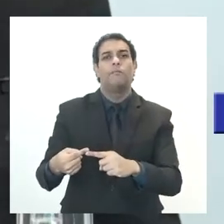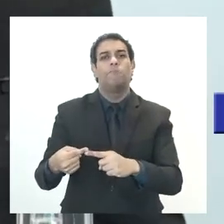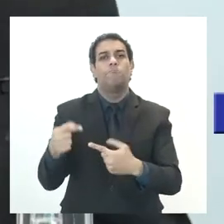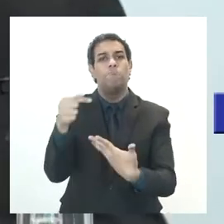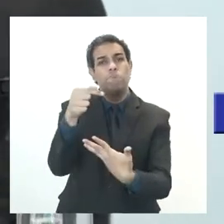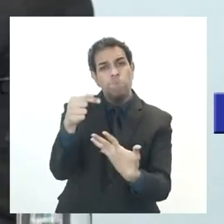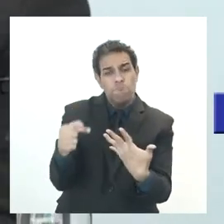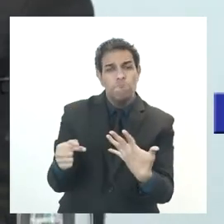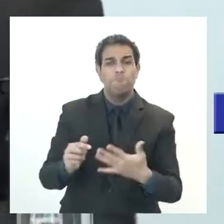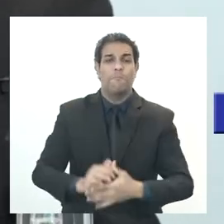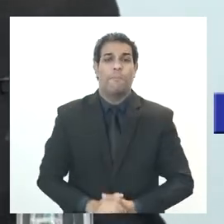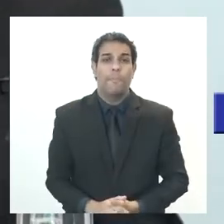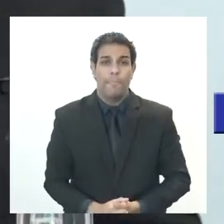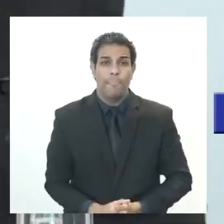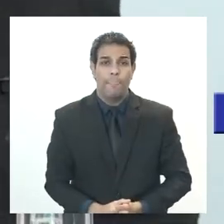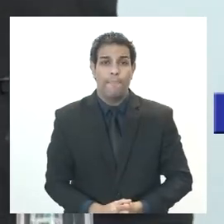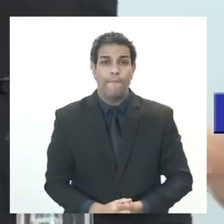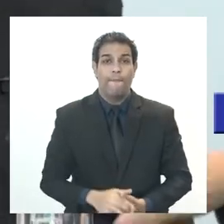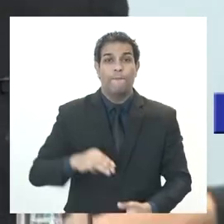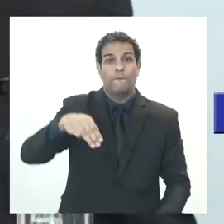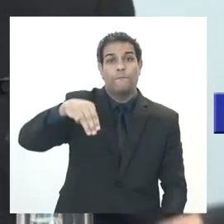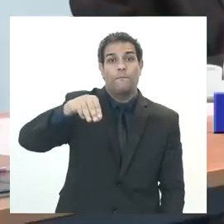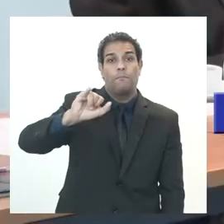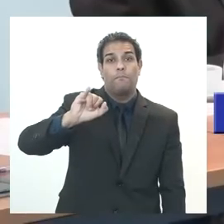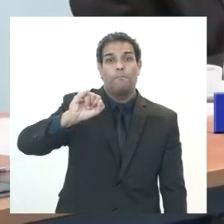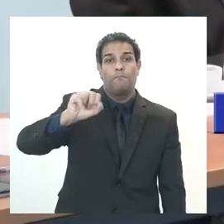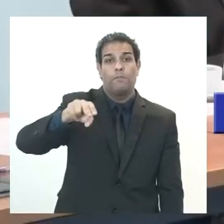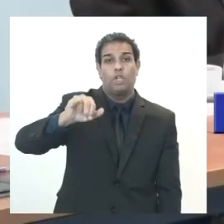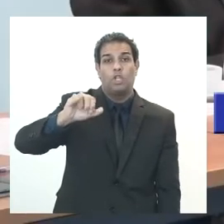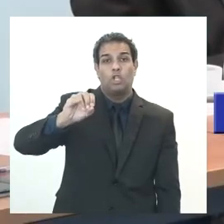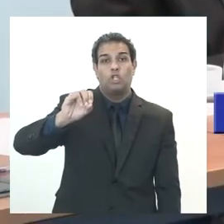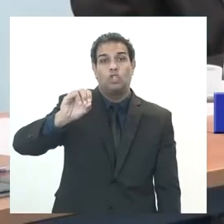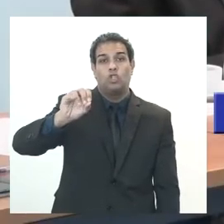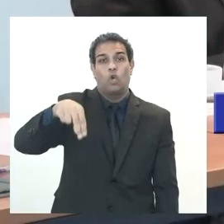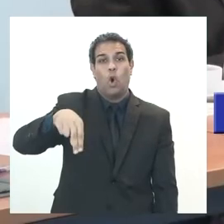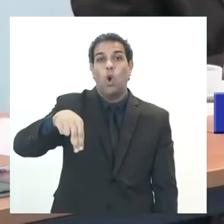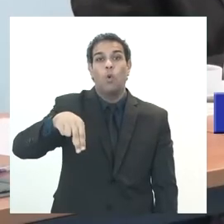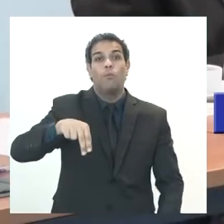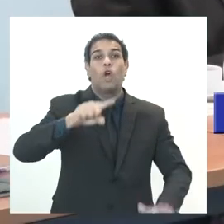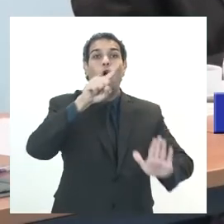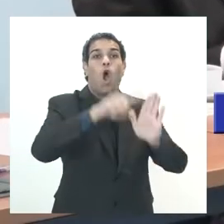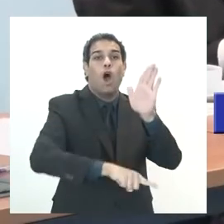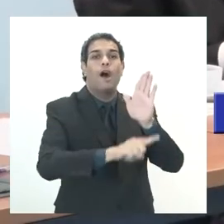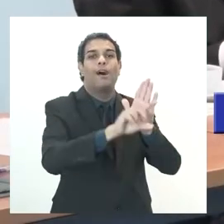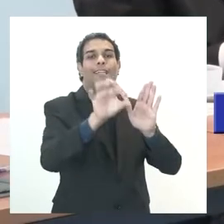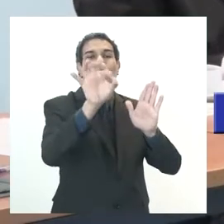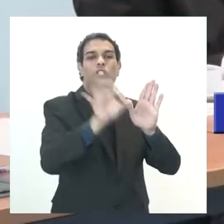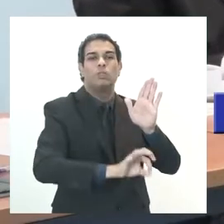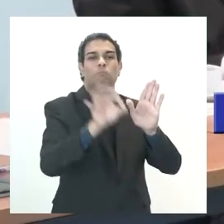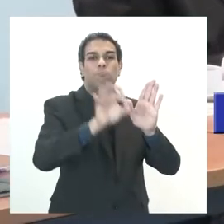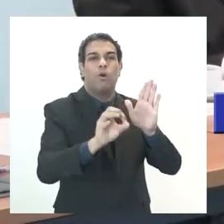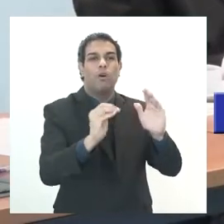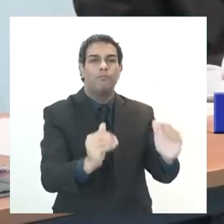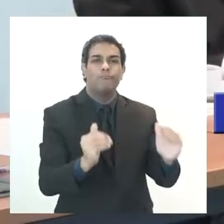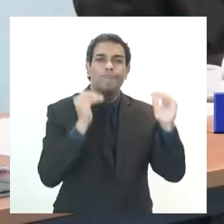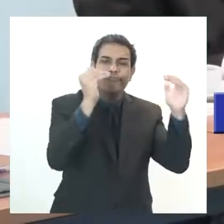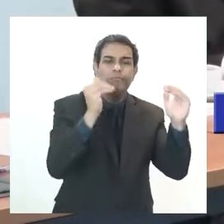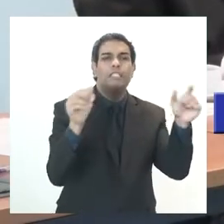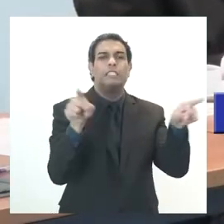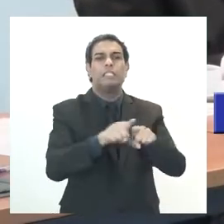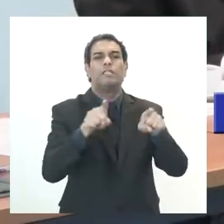e omnicom dizia ter que cortar 10 por cento neste orçamento então o mesmo processo de subida